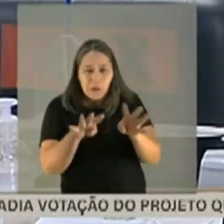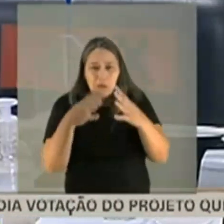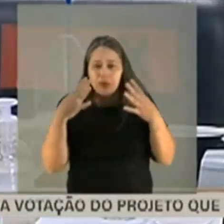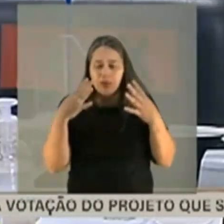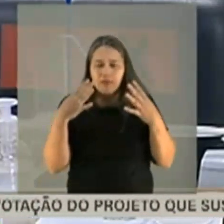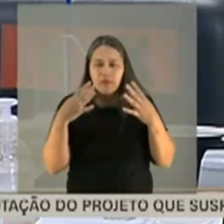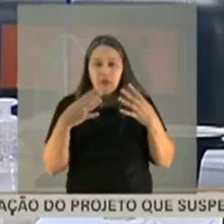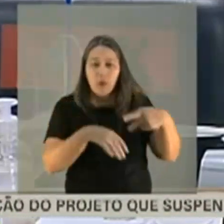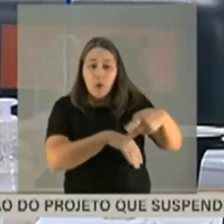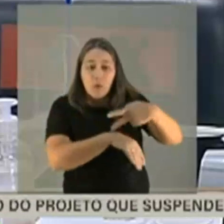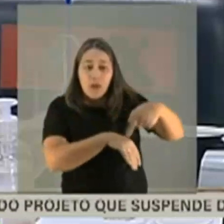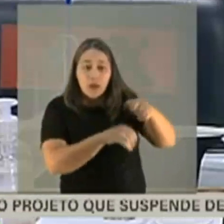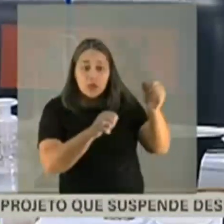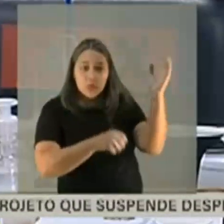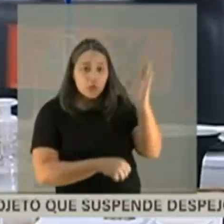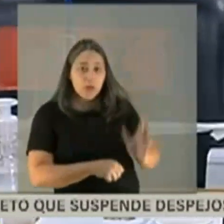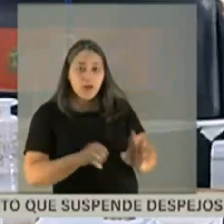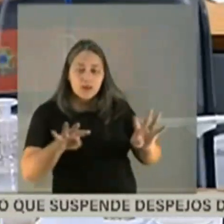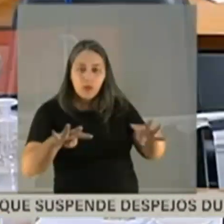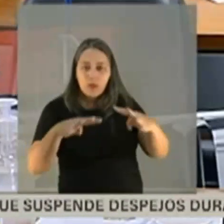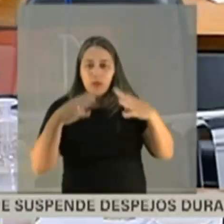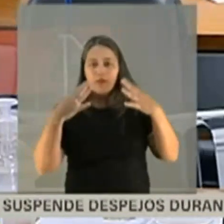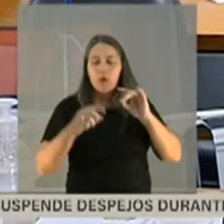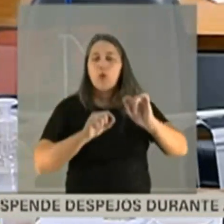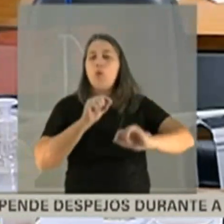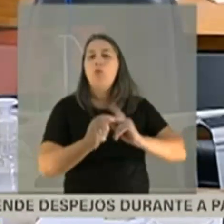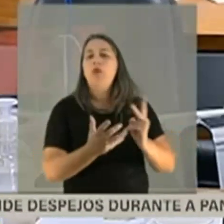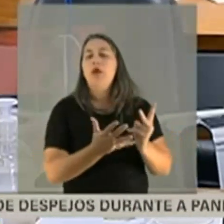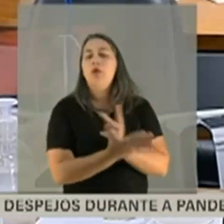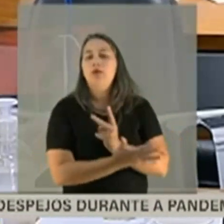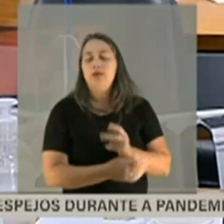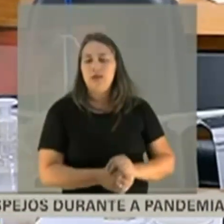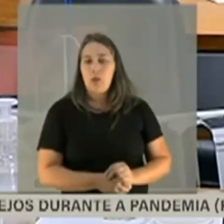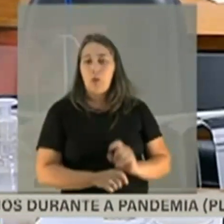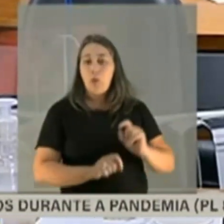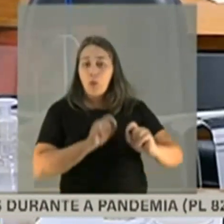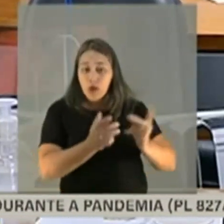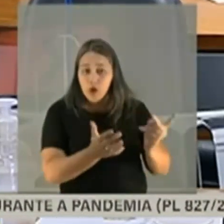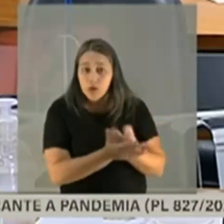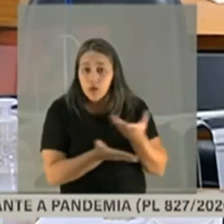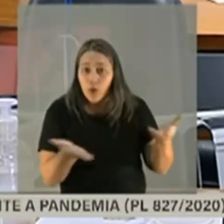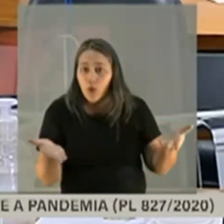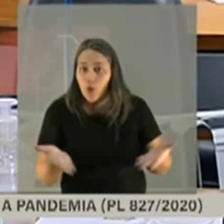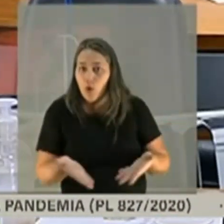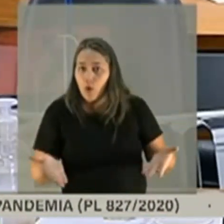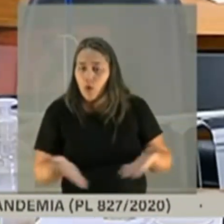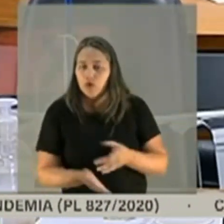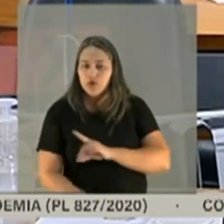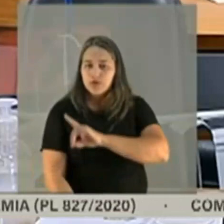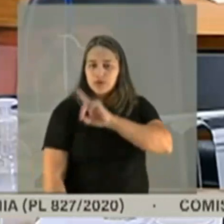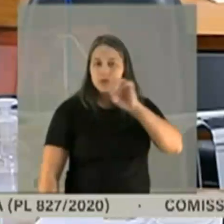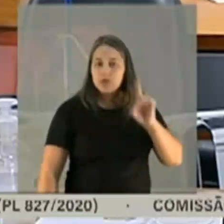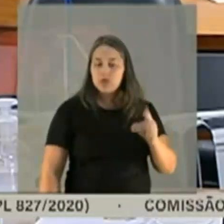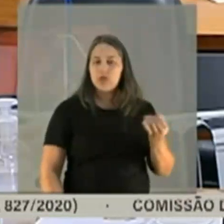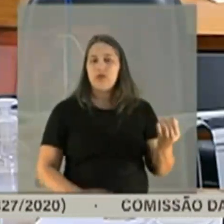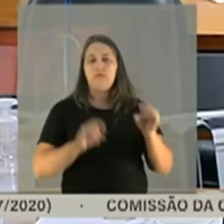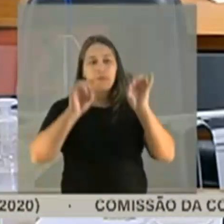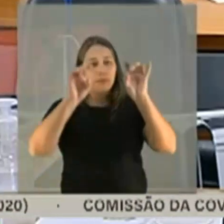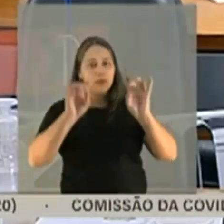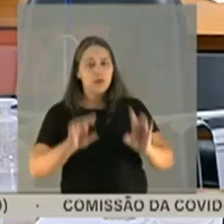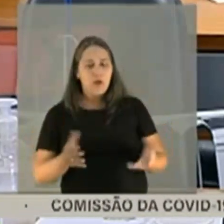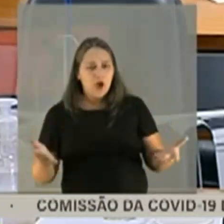O Brasil está vendo o que é que aconteceu, o que é que está acontecendo hoje aqui nesse dia emblemático. Caiu a